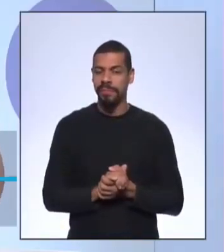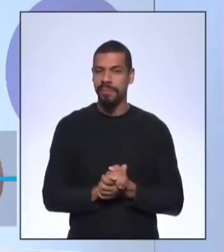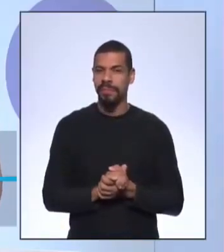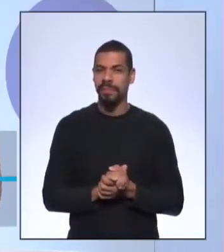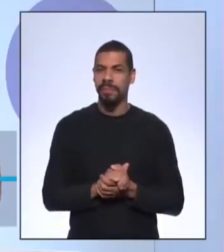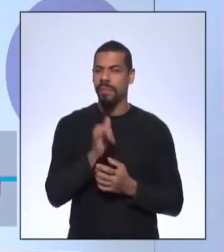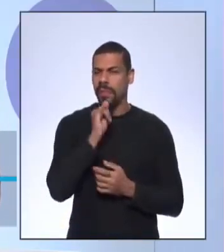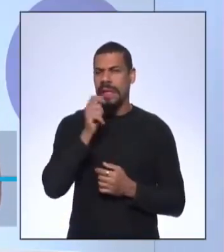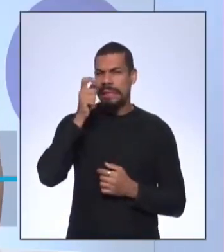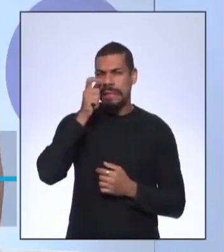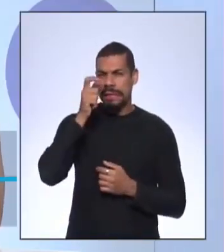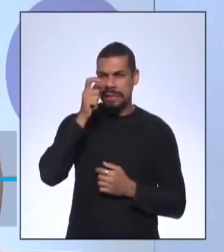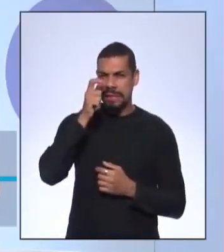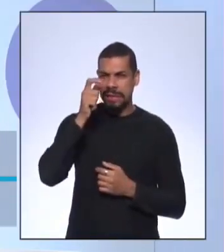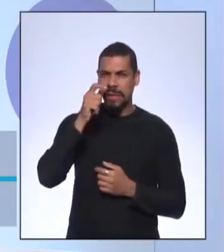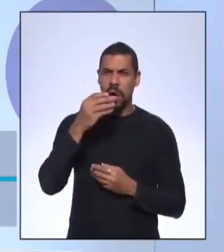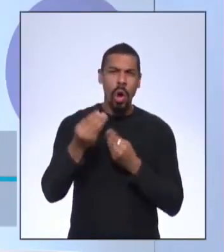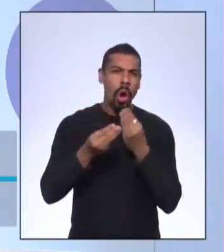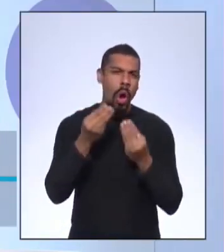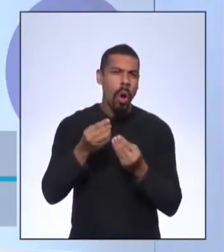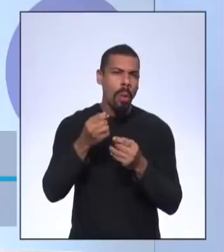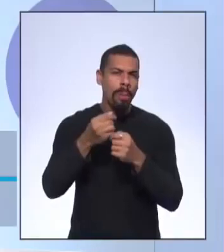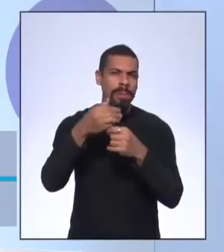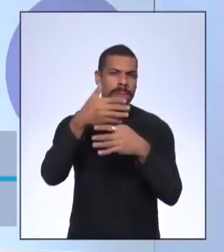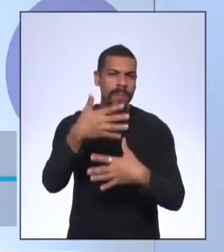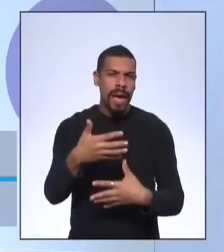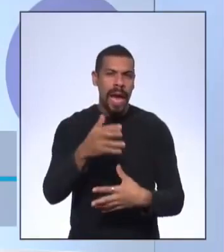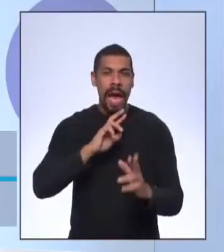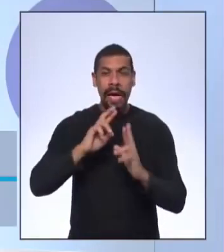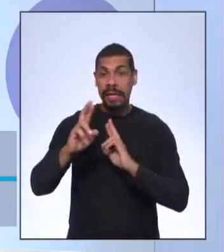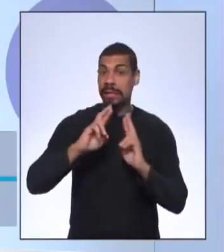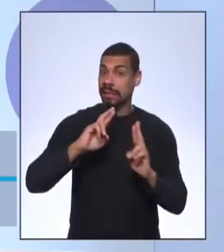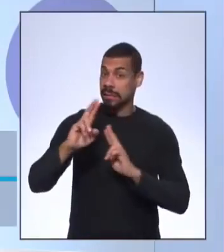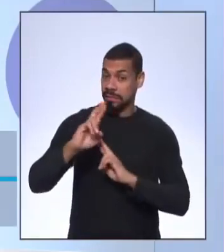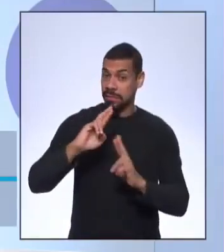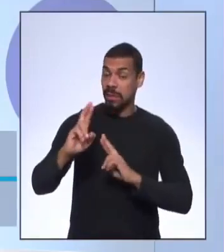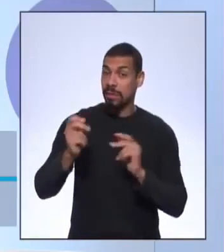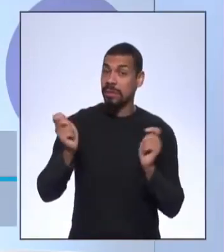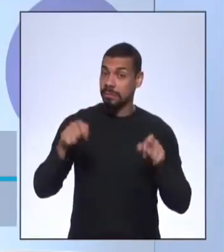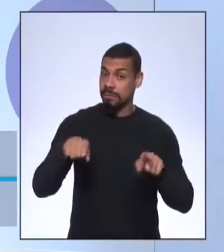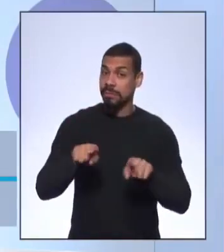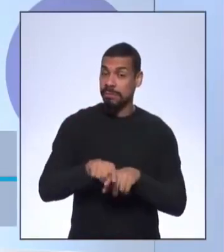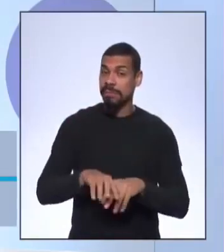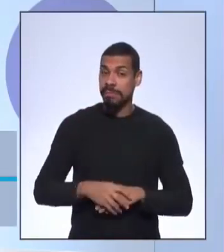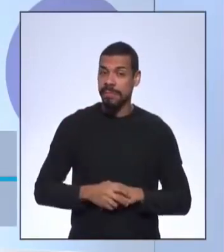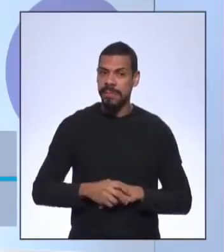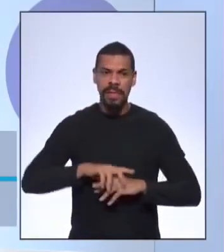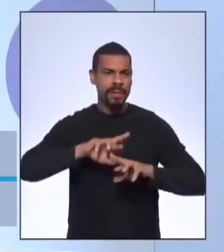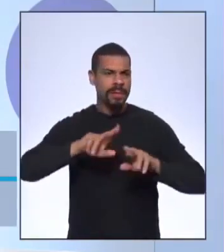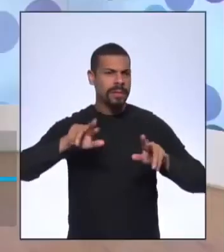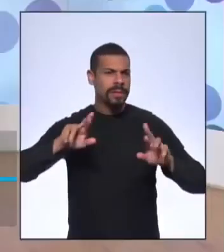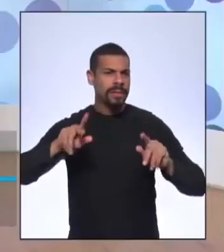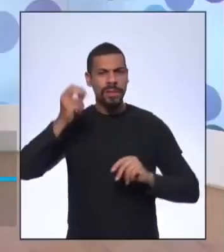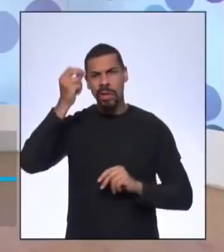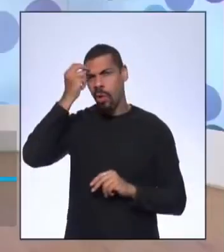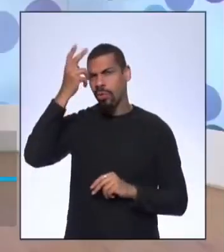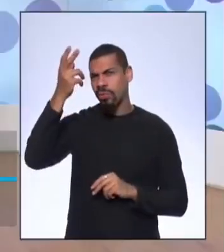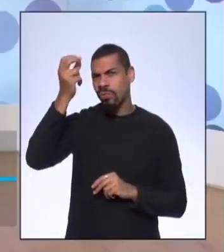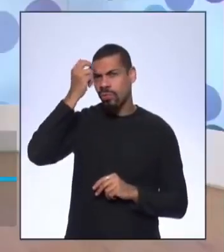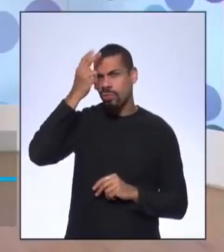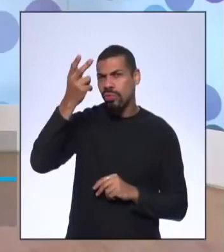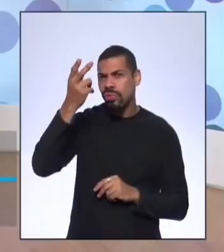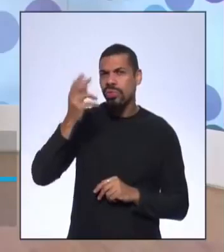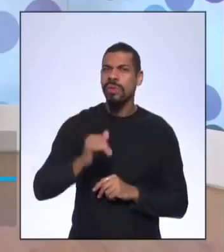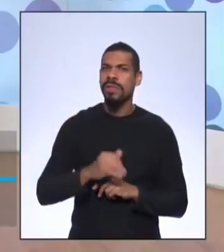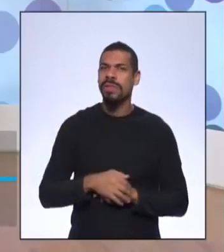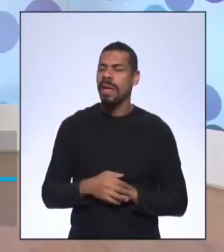mas é interessante como na própria resposta aparece as diferentes culturas, até na forma de